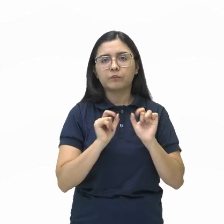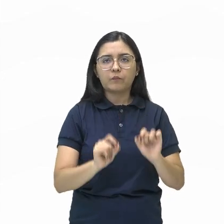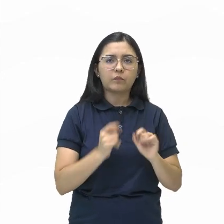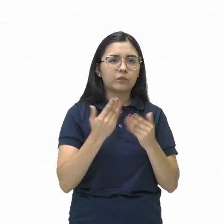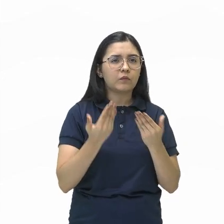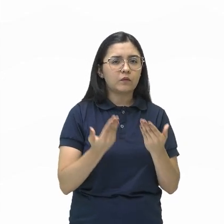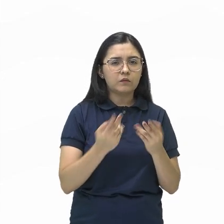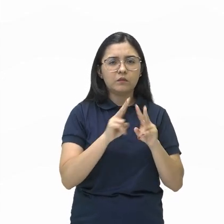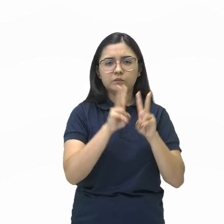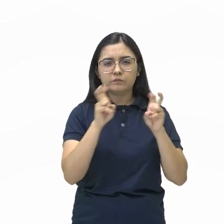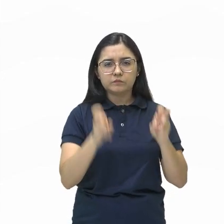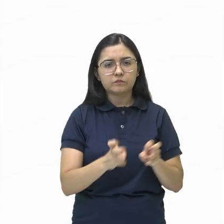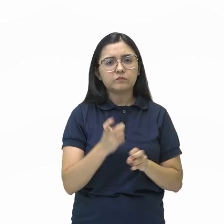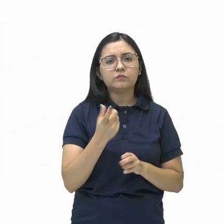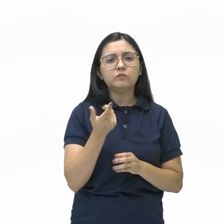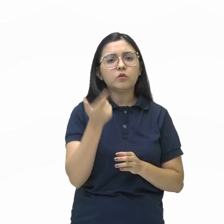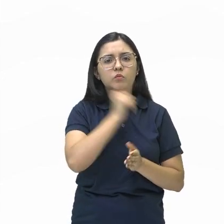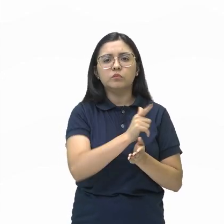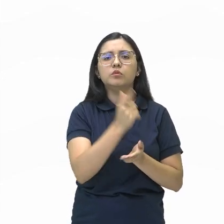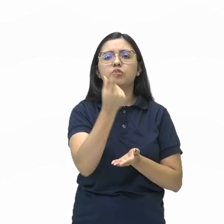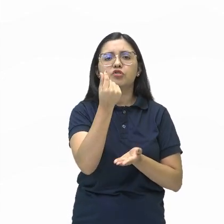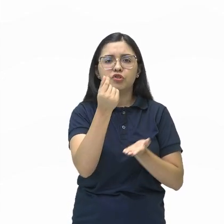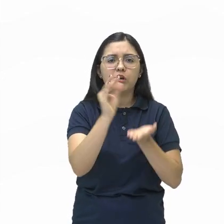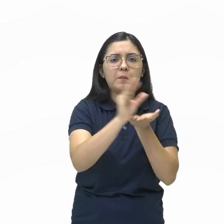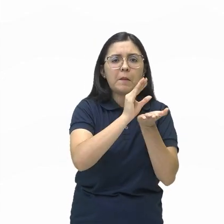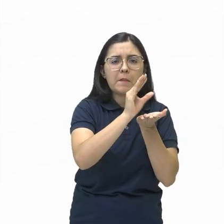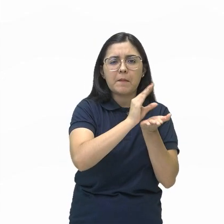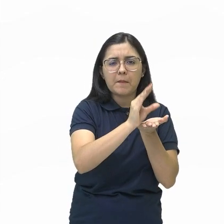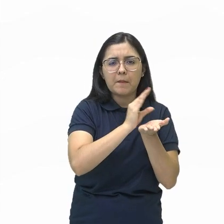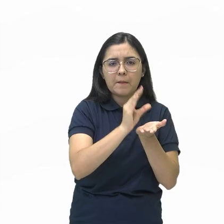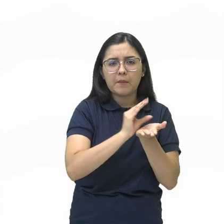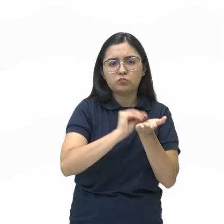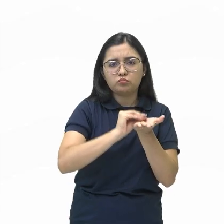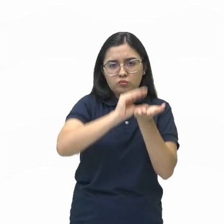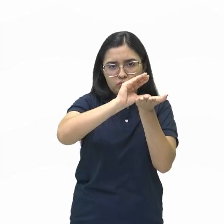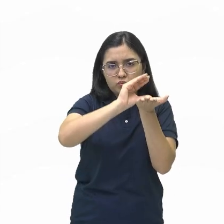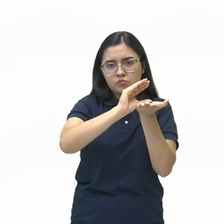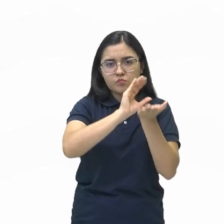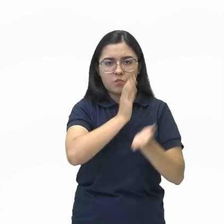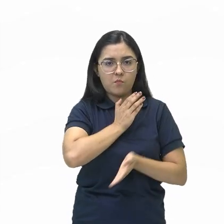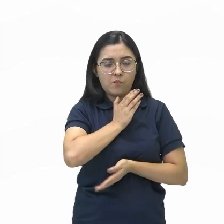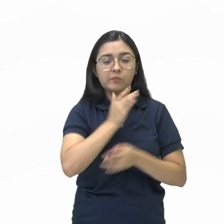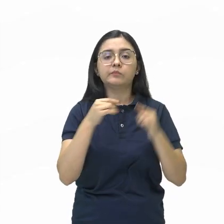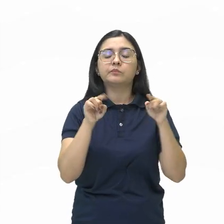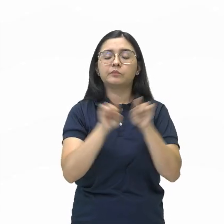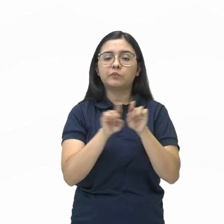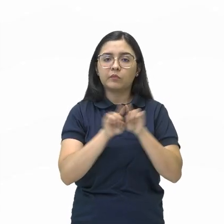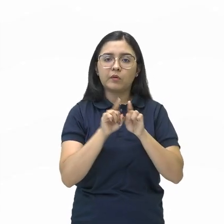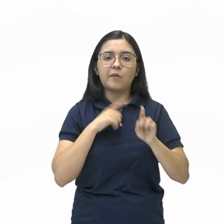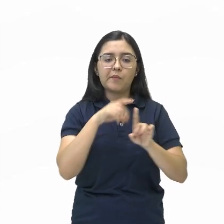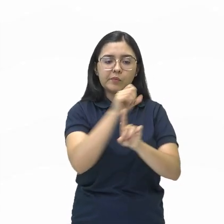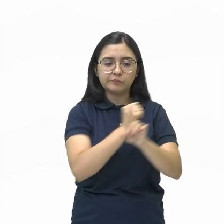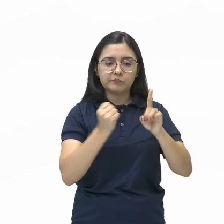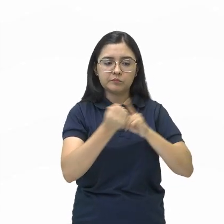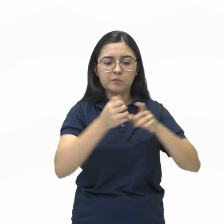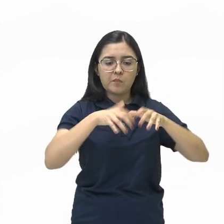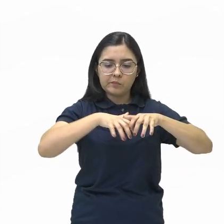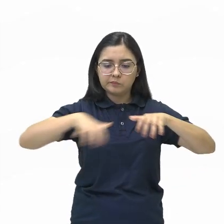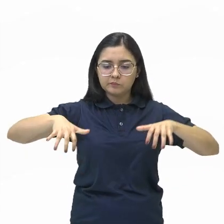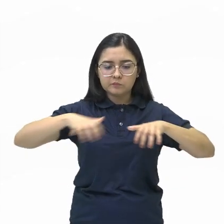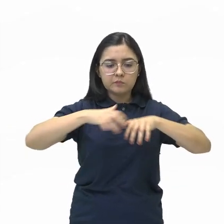Estamos falando da obtenção do lucro e da acumulação de riqueza. Nós estamos falando de divisão da sociedade em